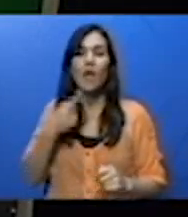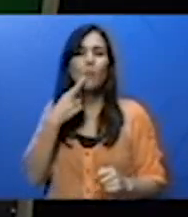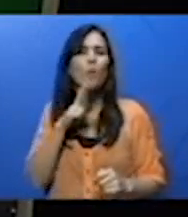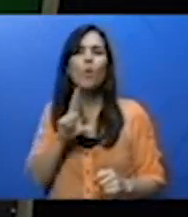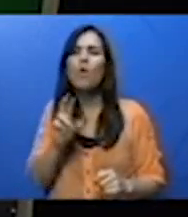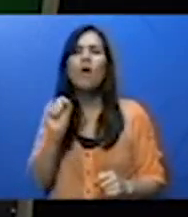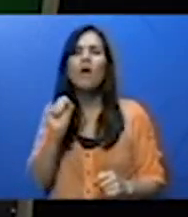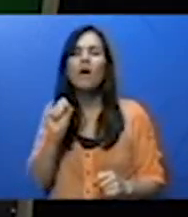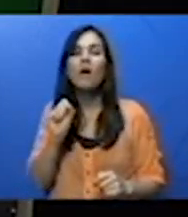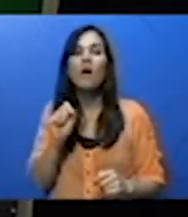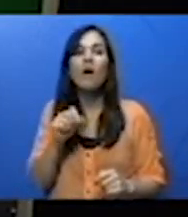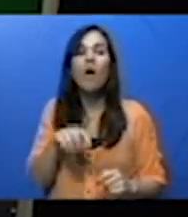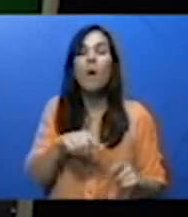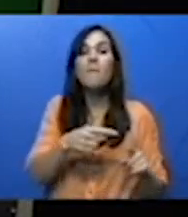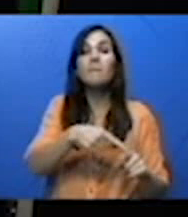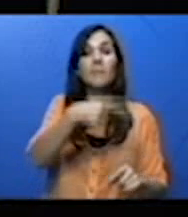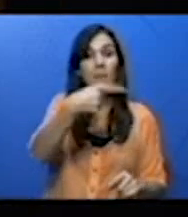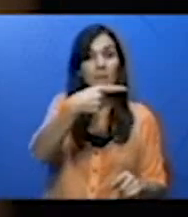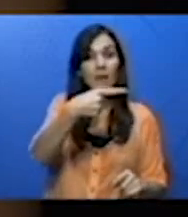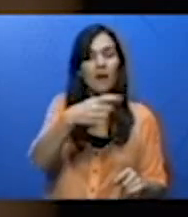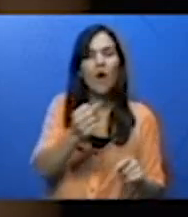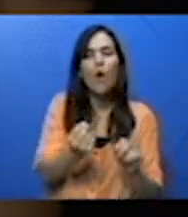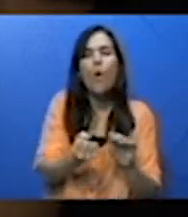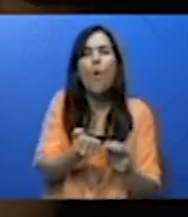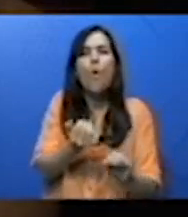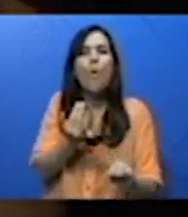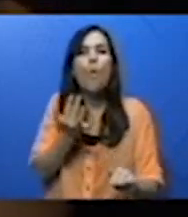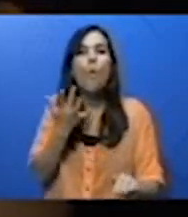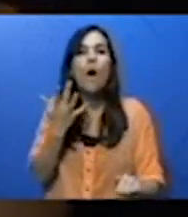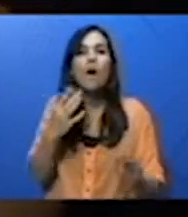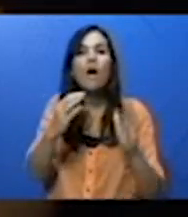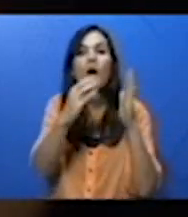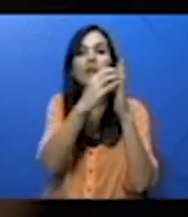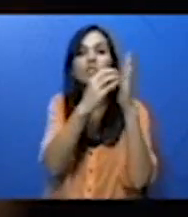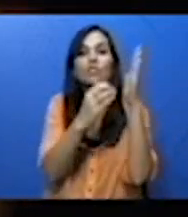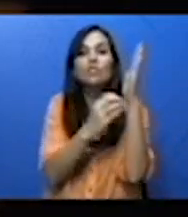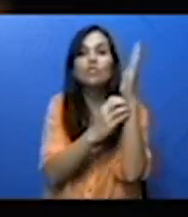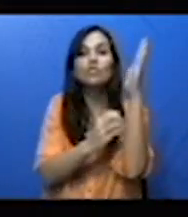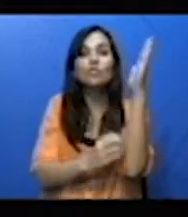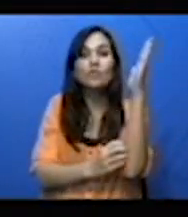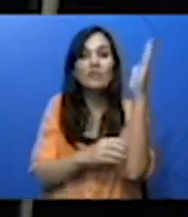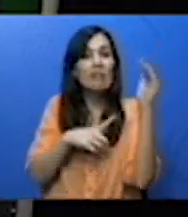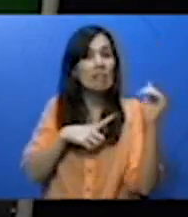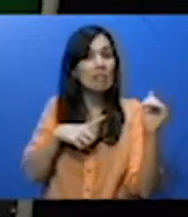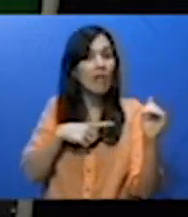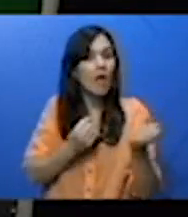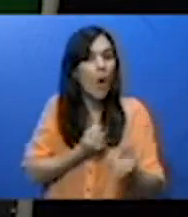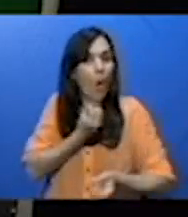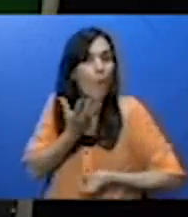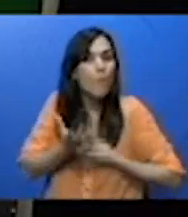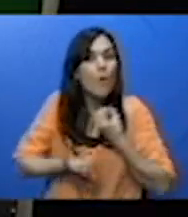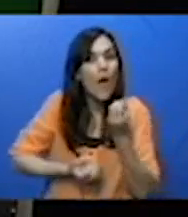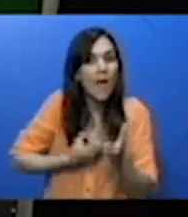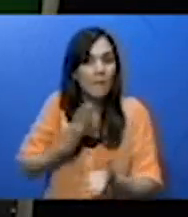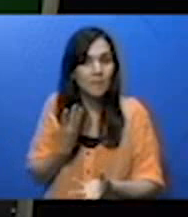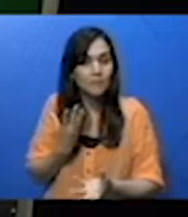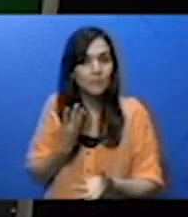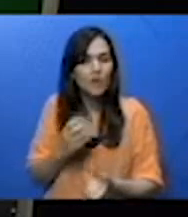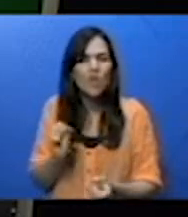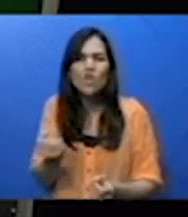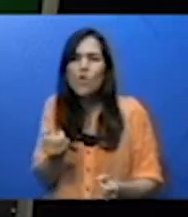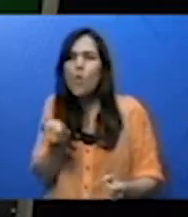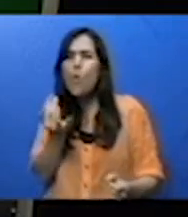crianças. Quantas estrofes tem esse poema e quantos versos tem